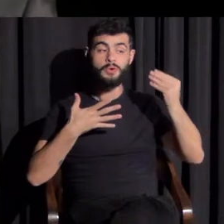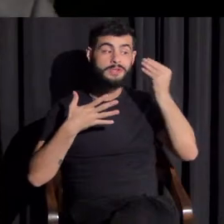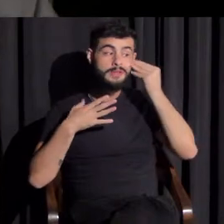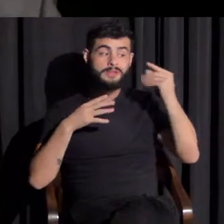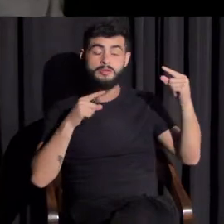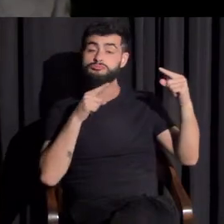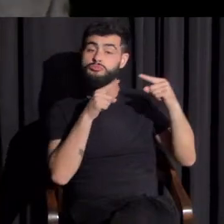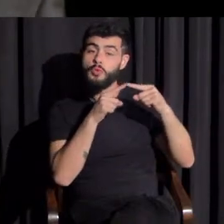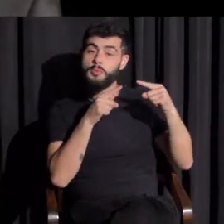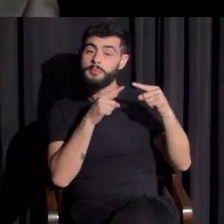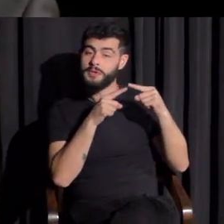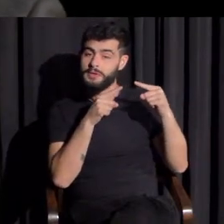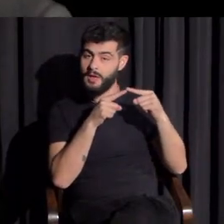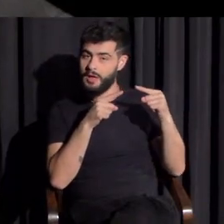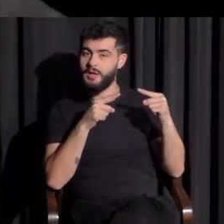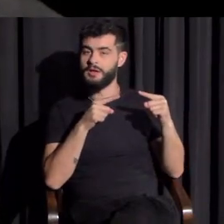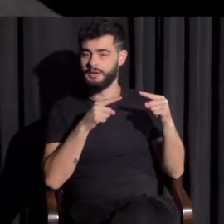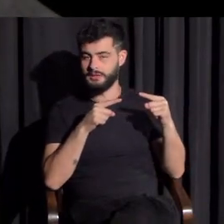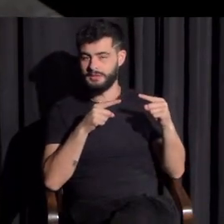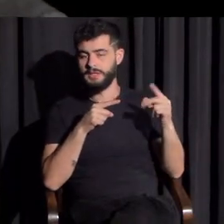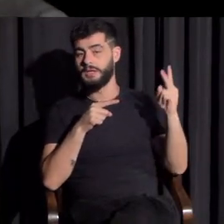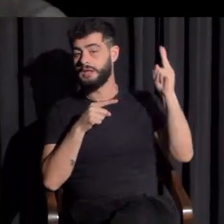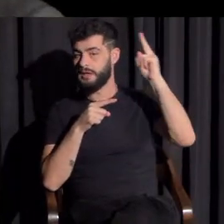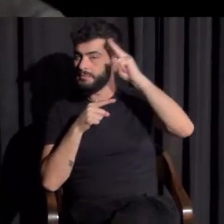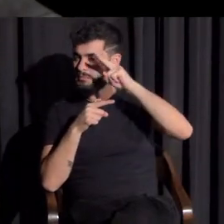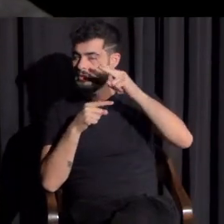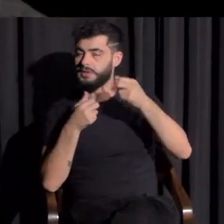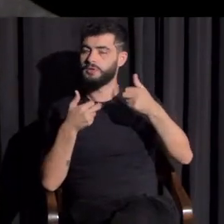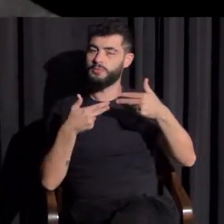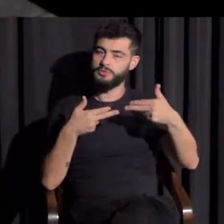enfim, repetir alguns elementos, né?